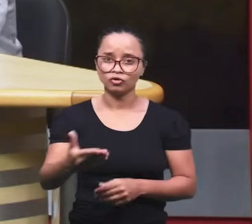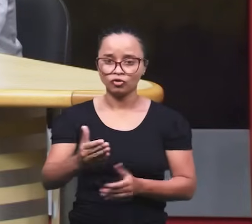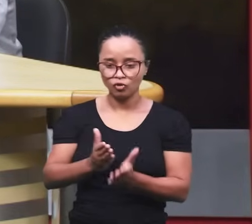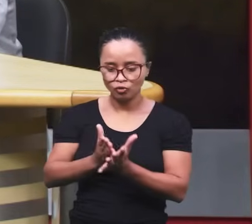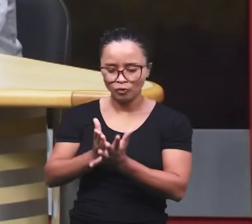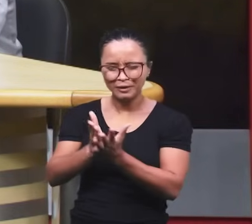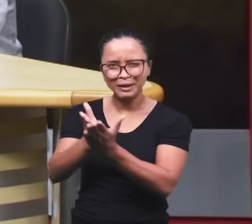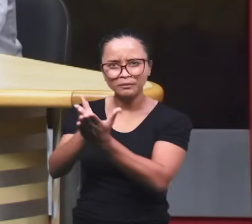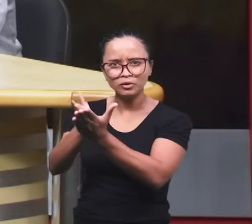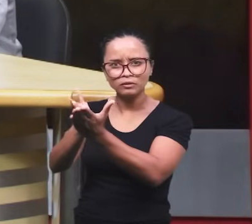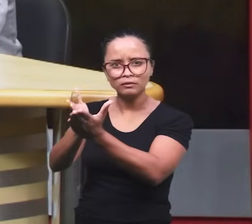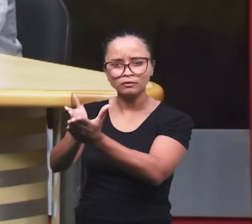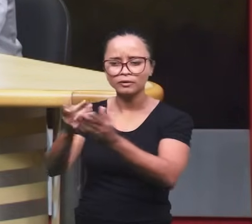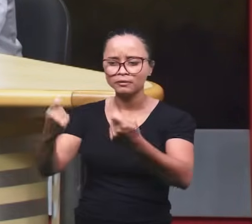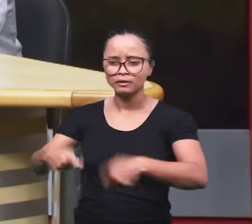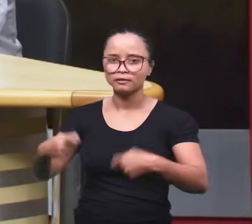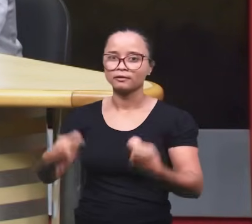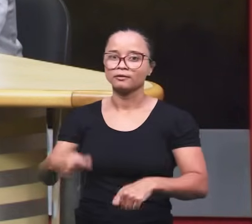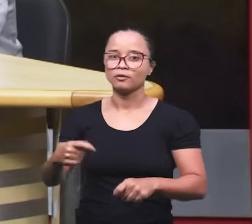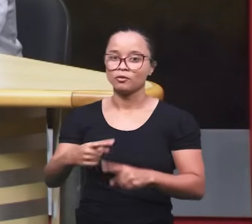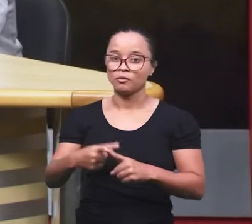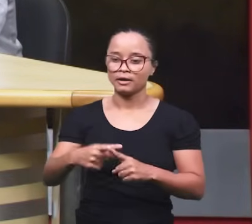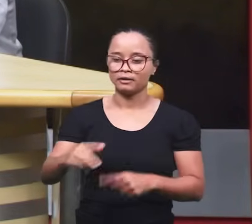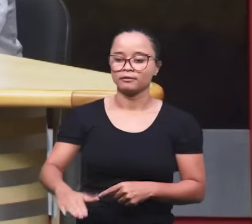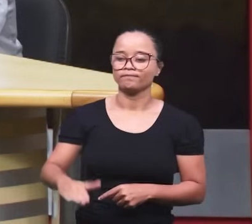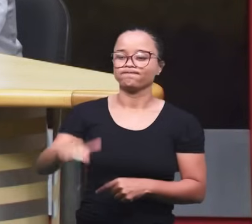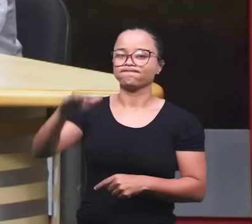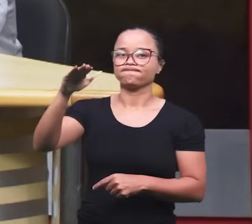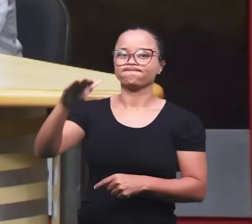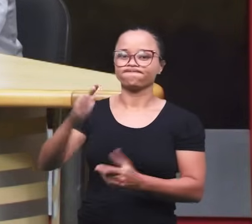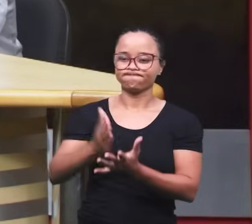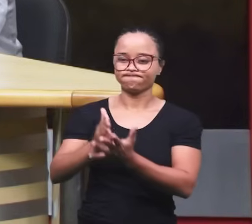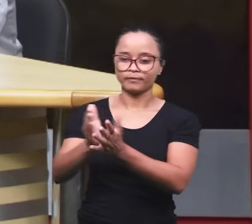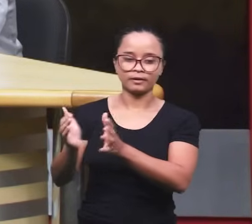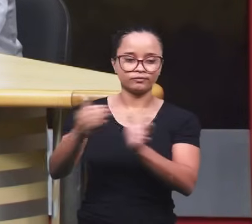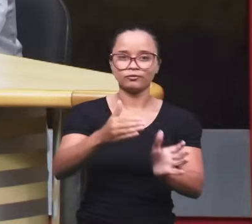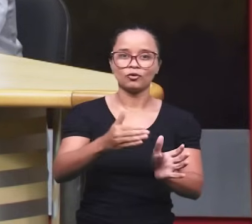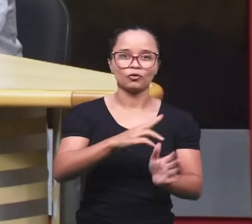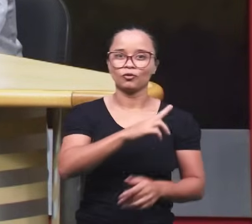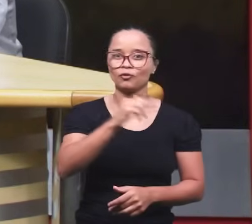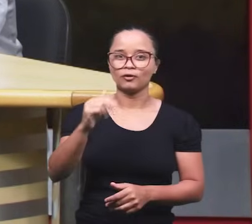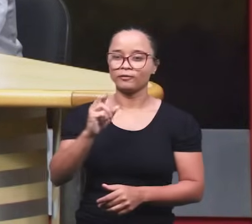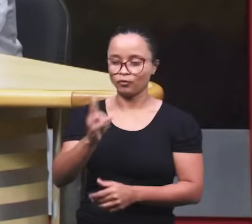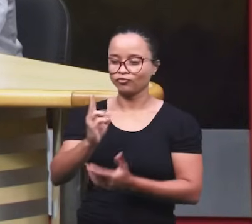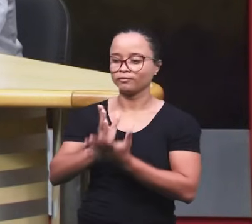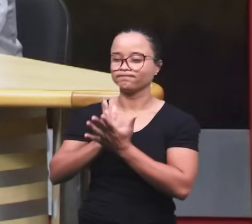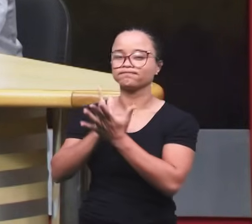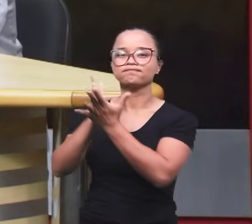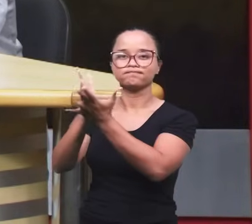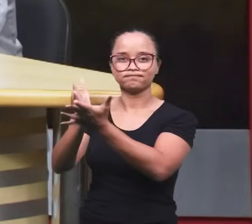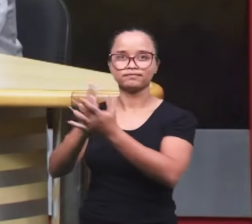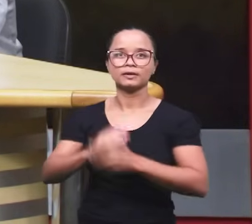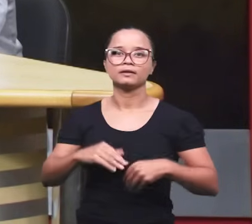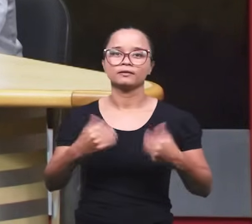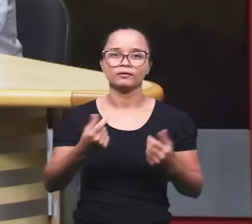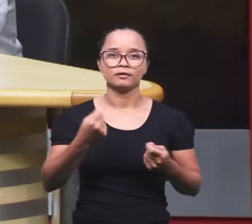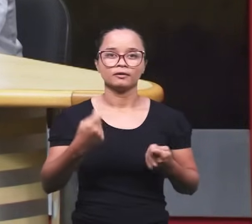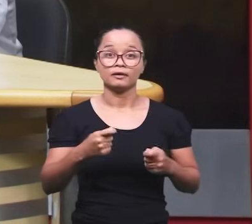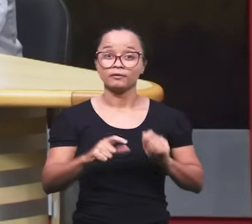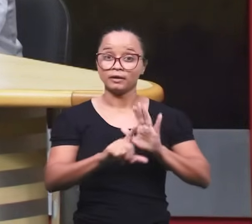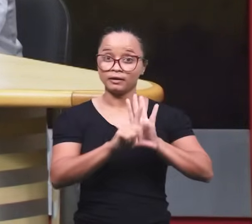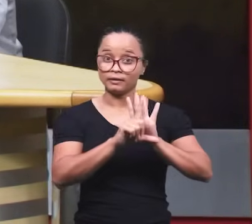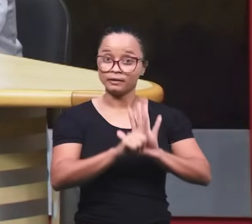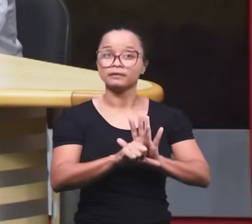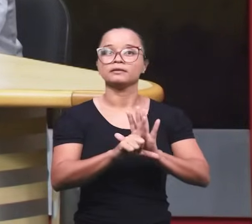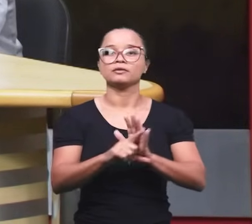andar e quando se tornar adulto não se desviará dele então você vê aí a instrução a lei